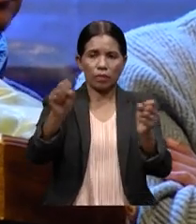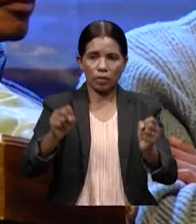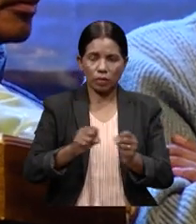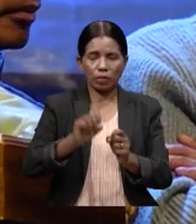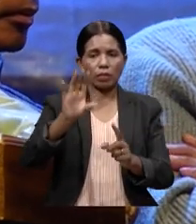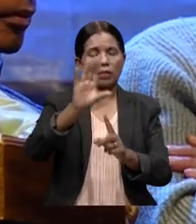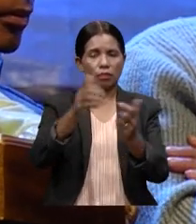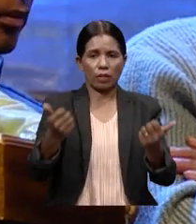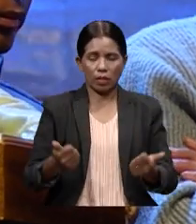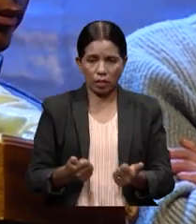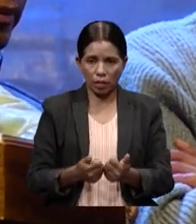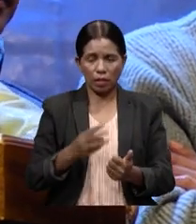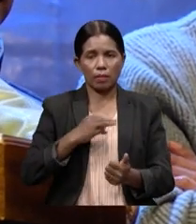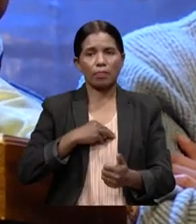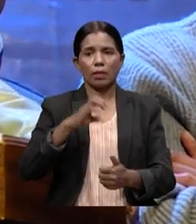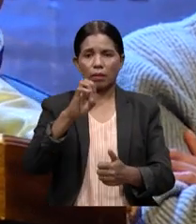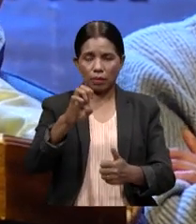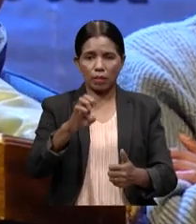aldeia Malvice.